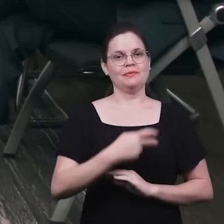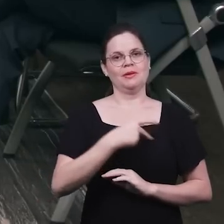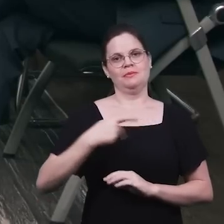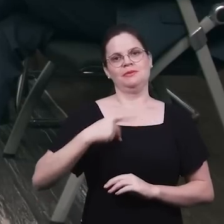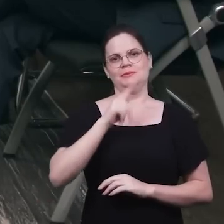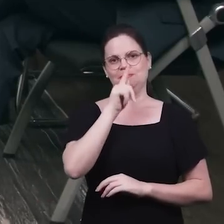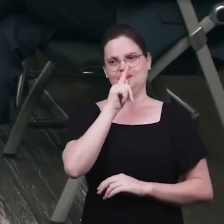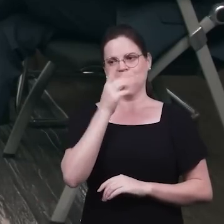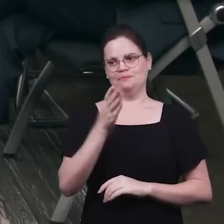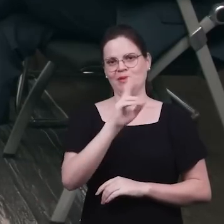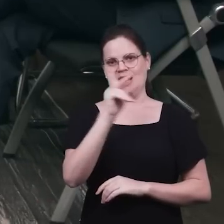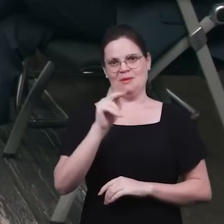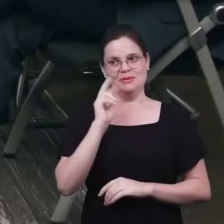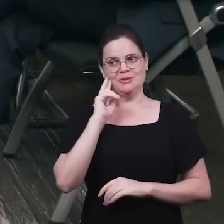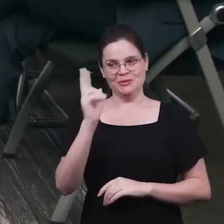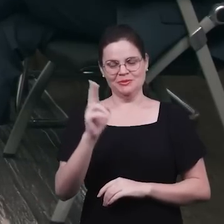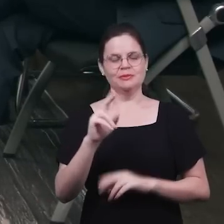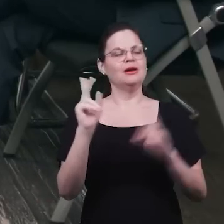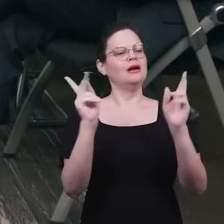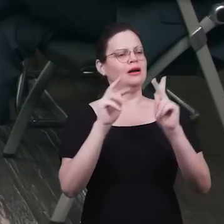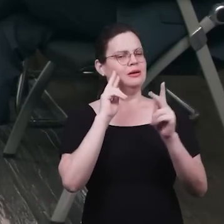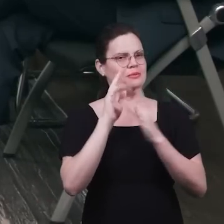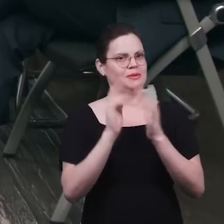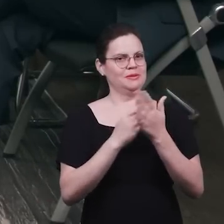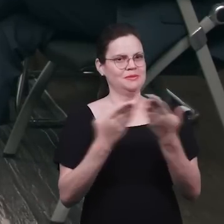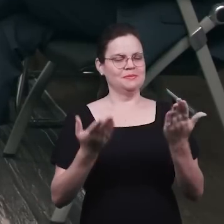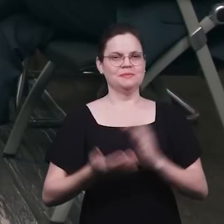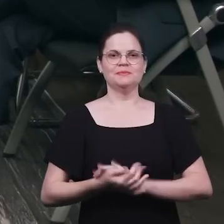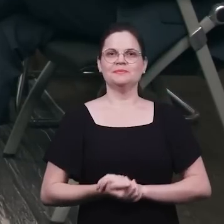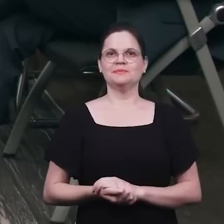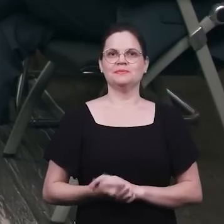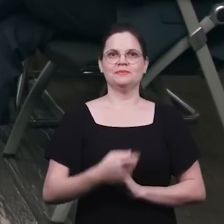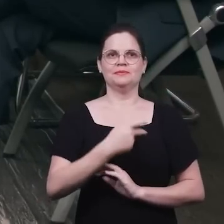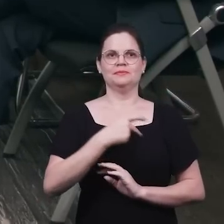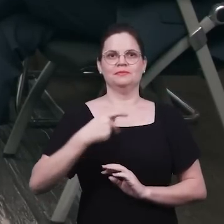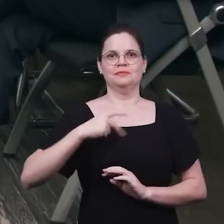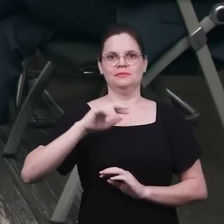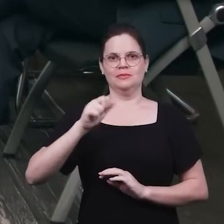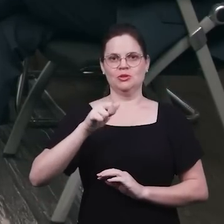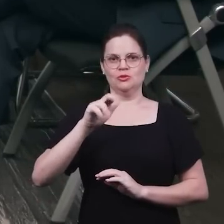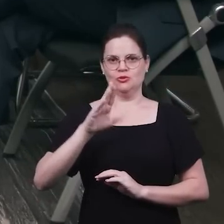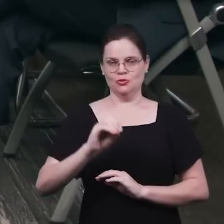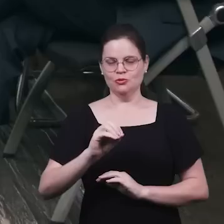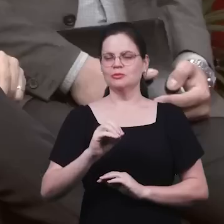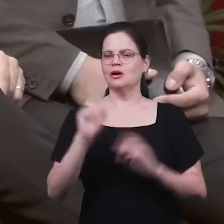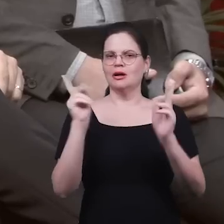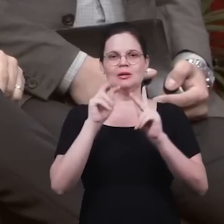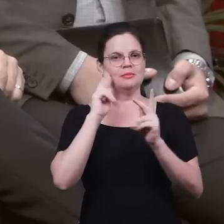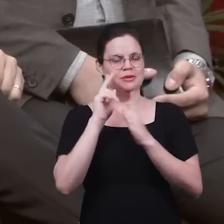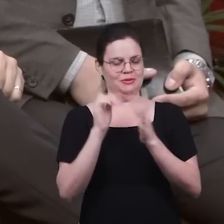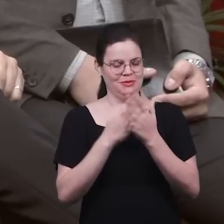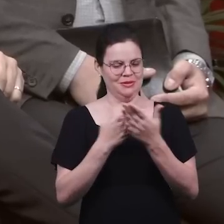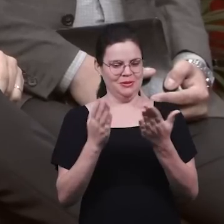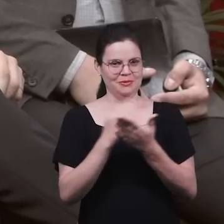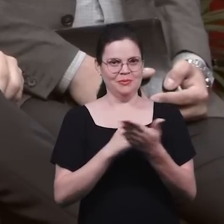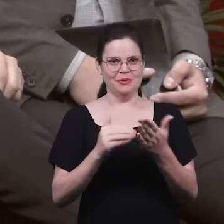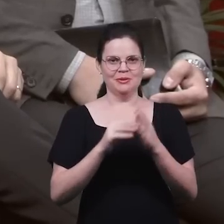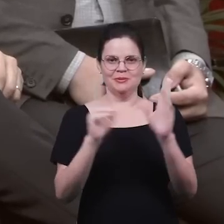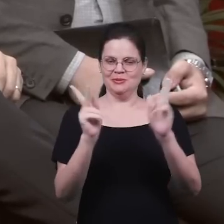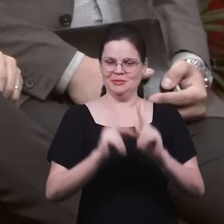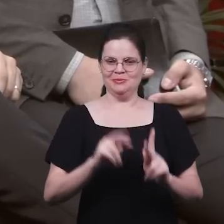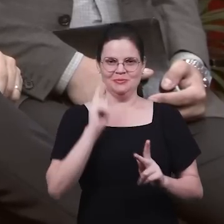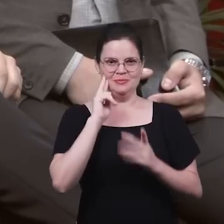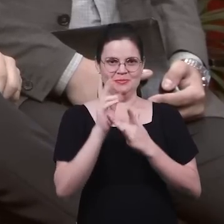Pastor Gilson Souza, paz do Senhor Jesus. A paz do Senhor, pastor Josias, a paz do Senhor, companheiros. Amém. Pastor Júlio Filgueiras, a paz do Senhor. A paz do Senhor a todos que